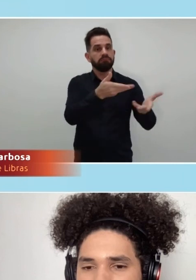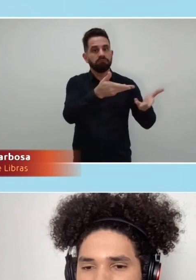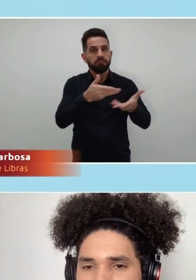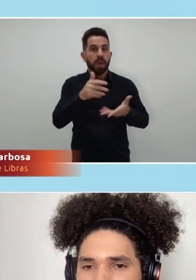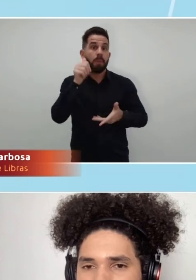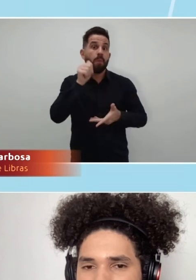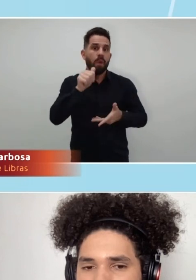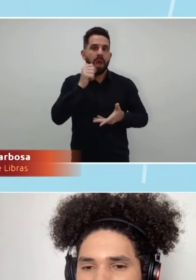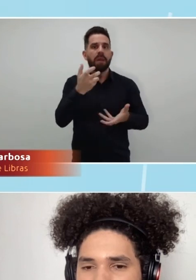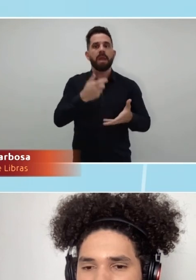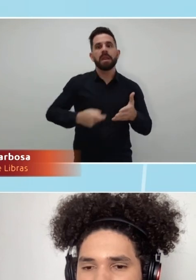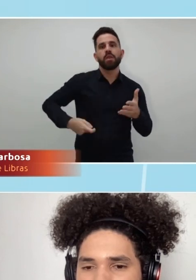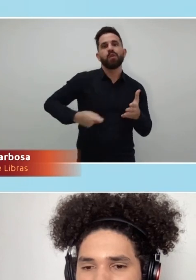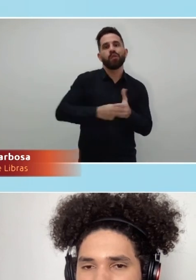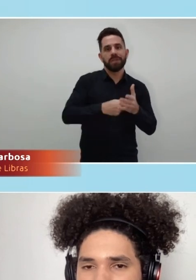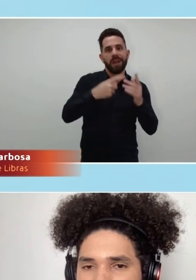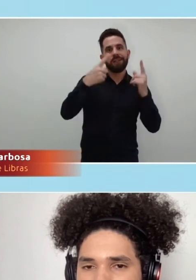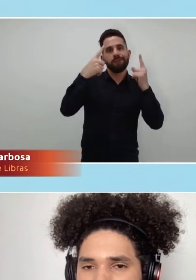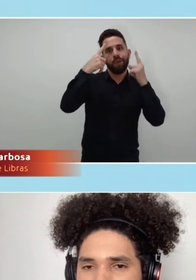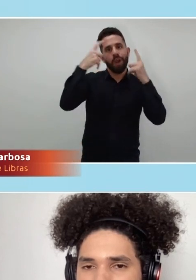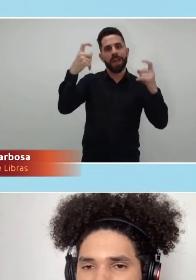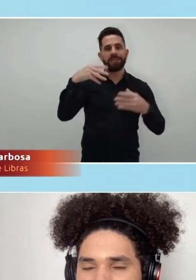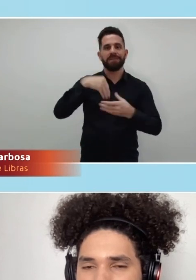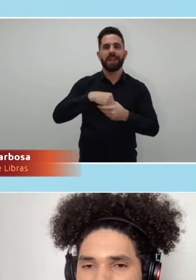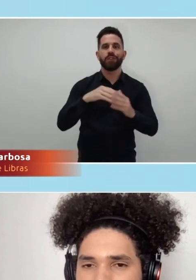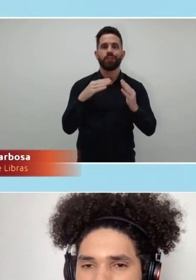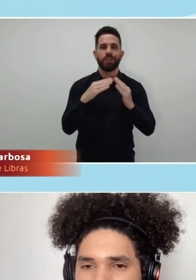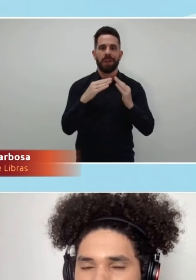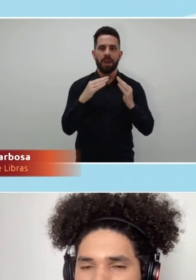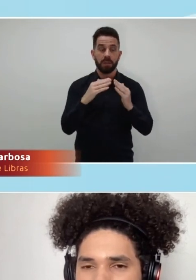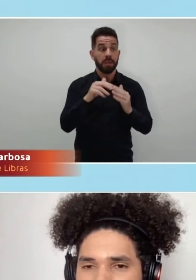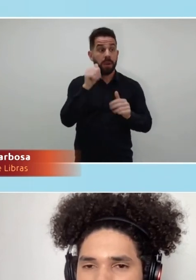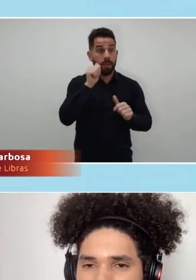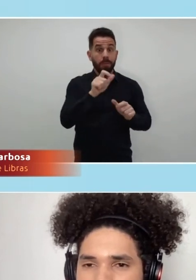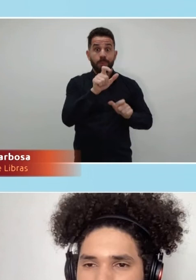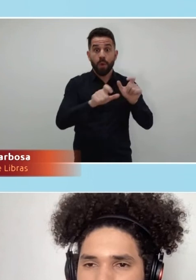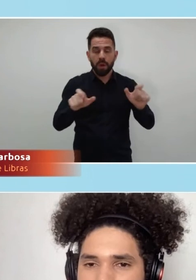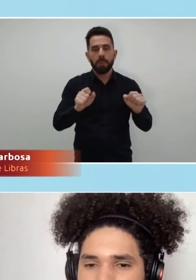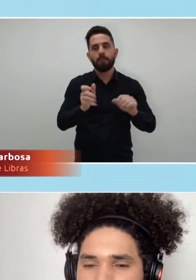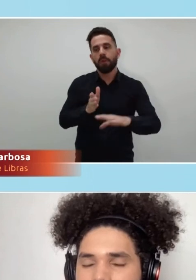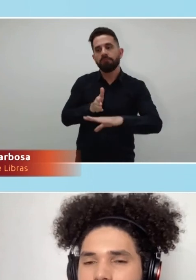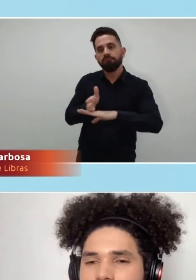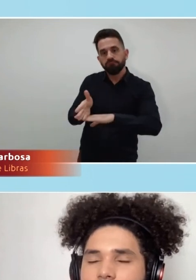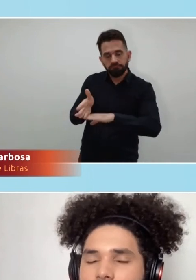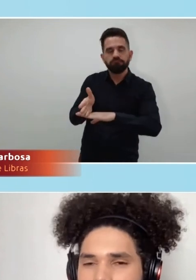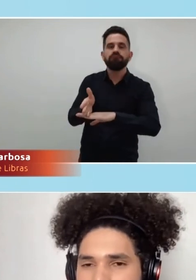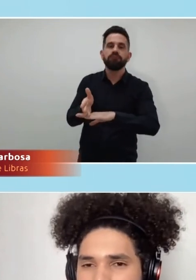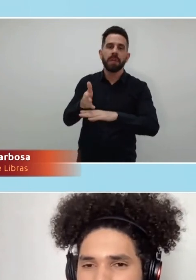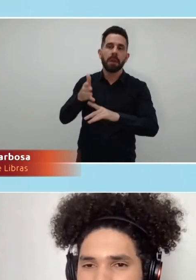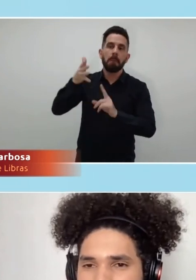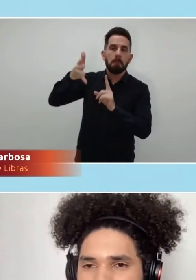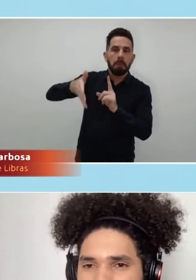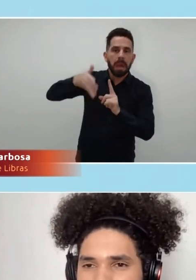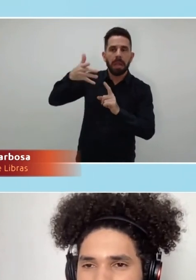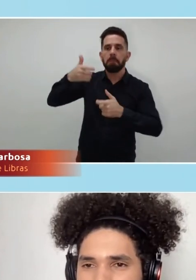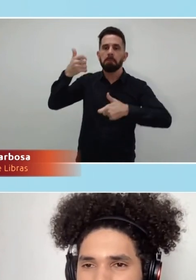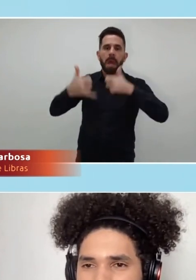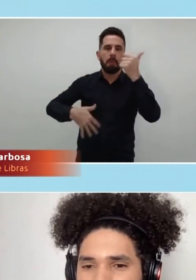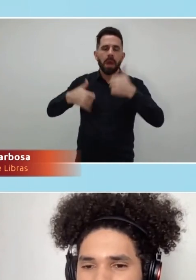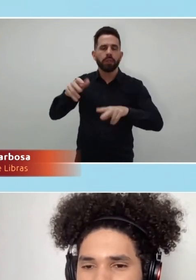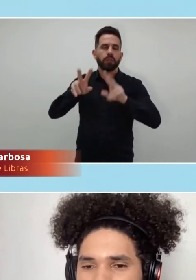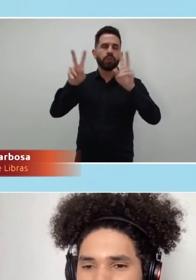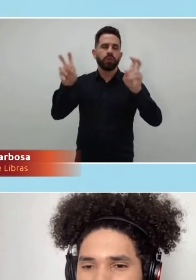Goiânia. Essas mulheres, né, que participarem do evento podem acompanhar palestras que falam sobre os diferentes tipos de